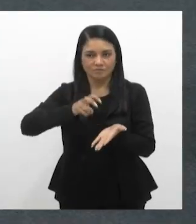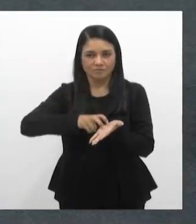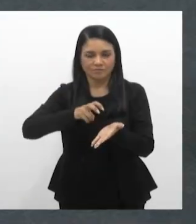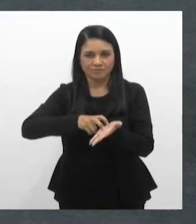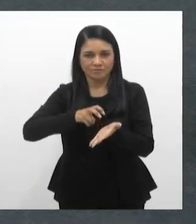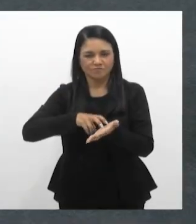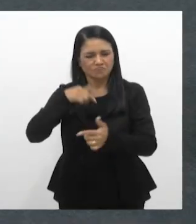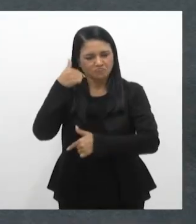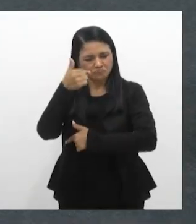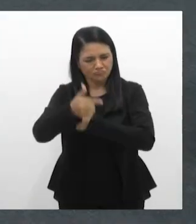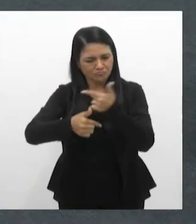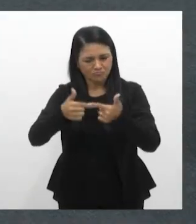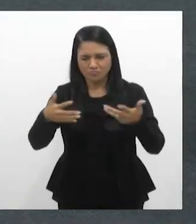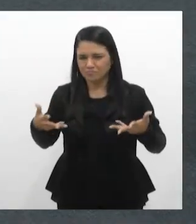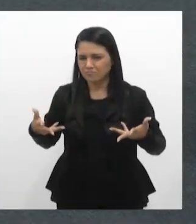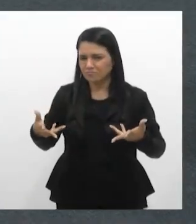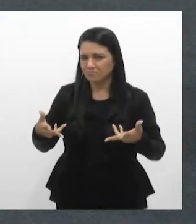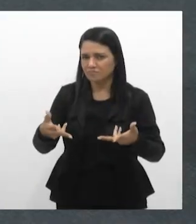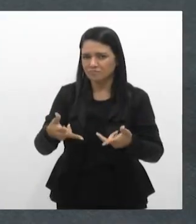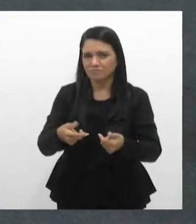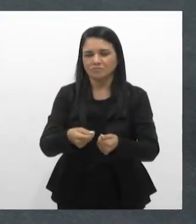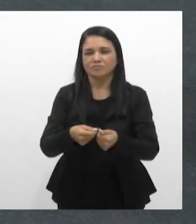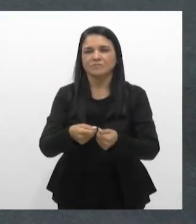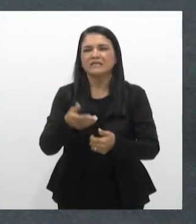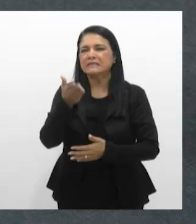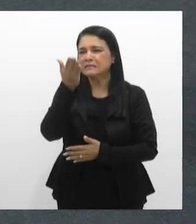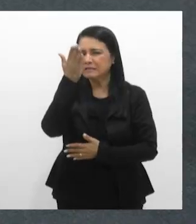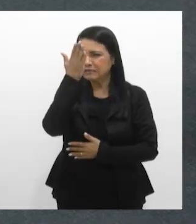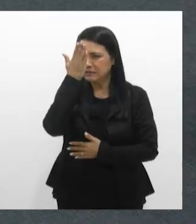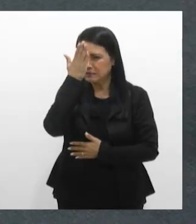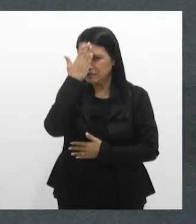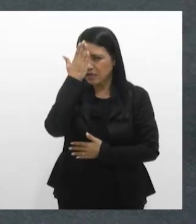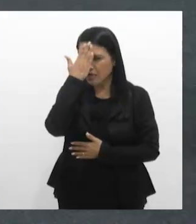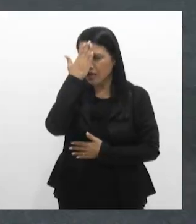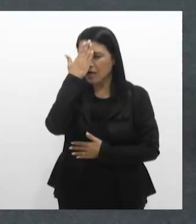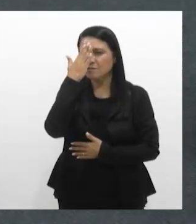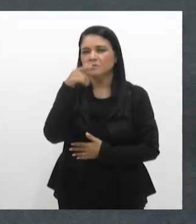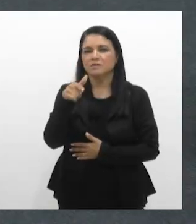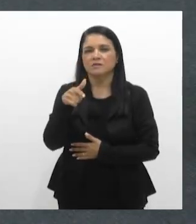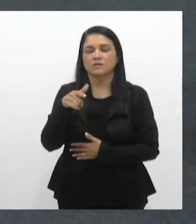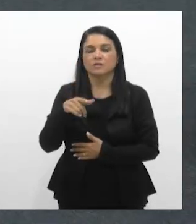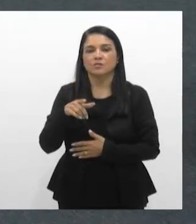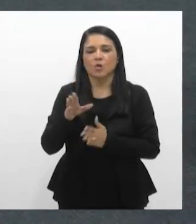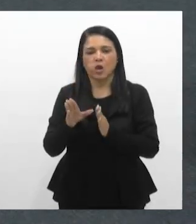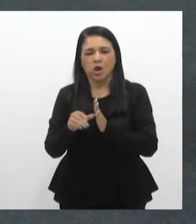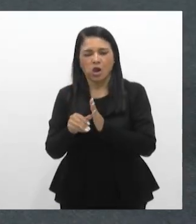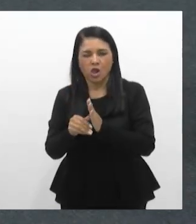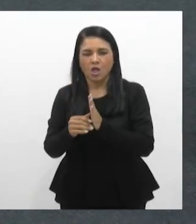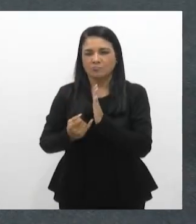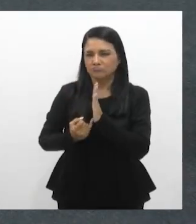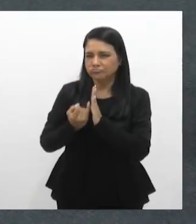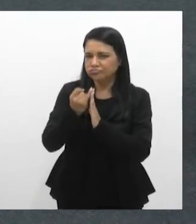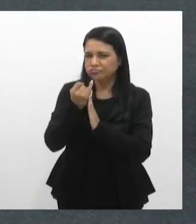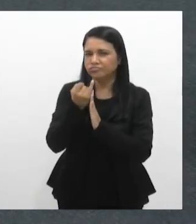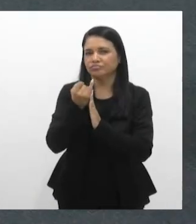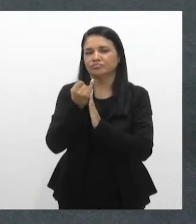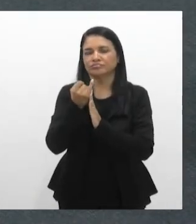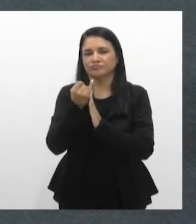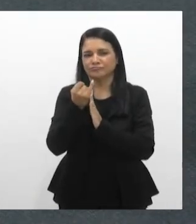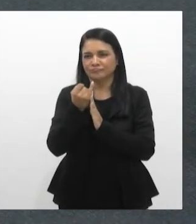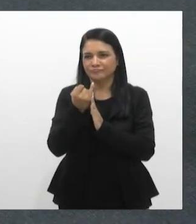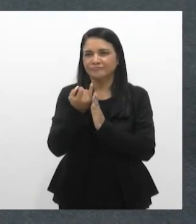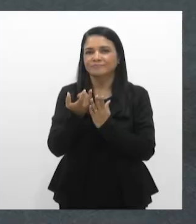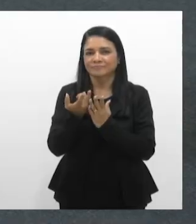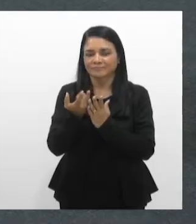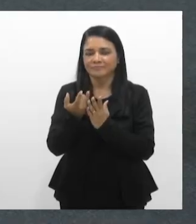fez um trabalho de excelência. A gente sabe que o descaminho, a sonegação e o